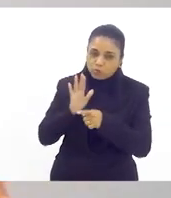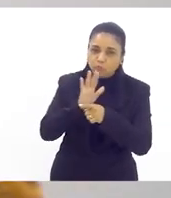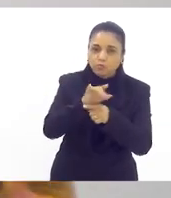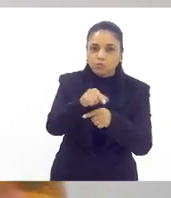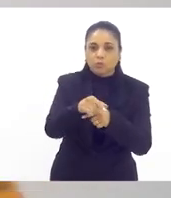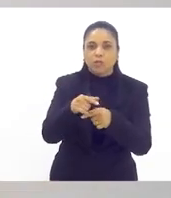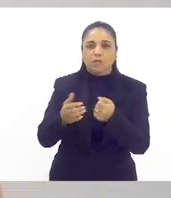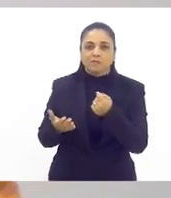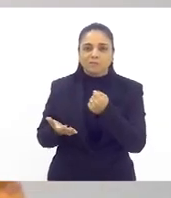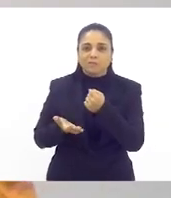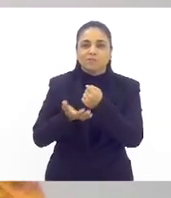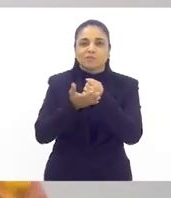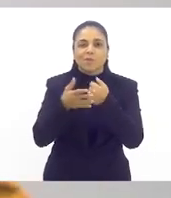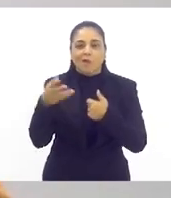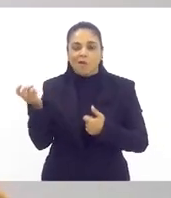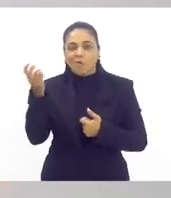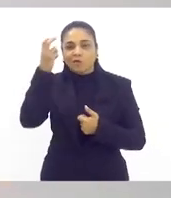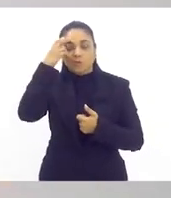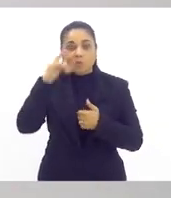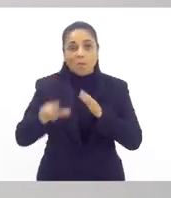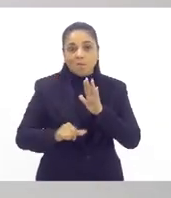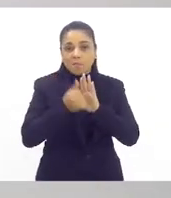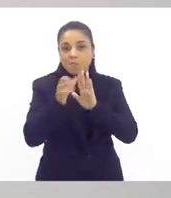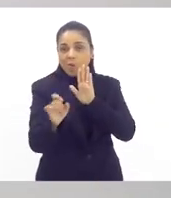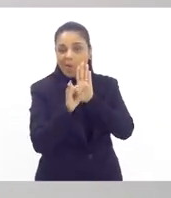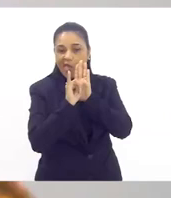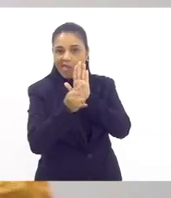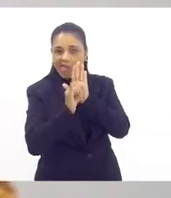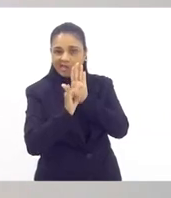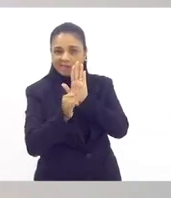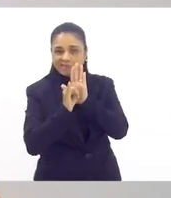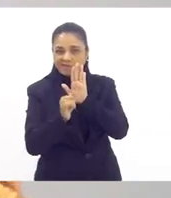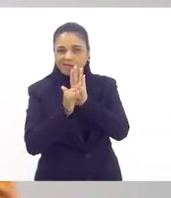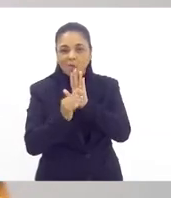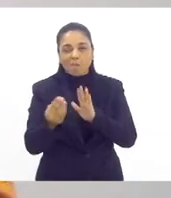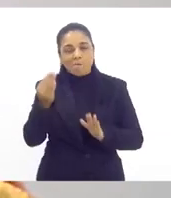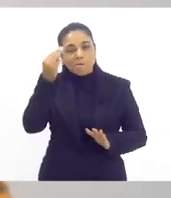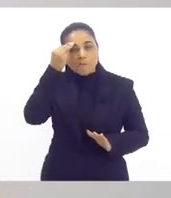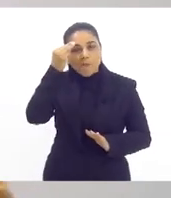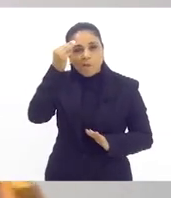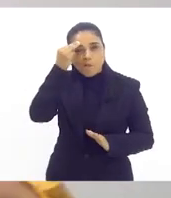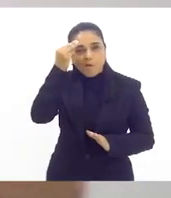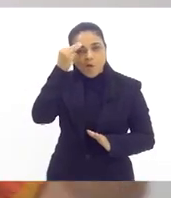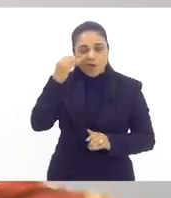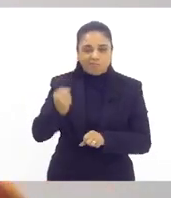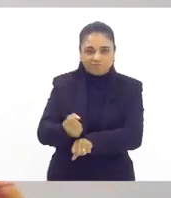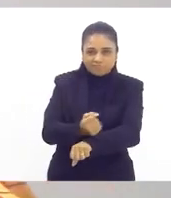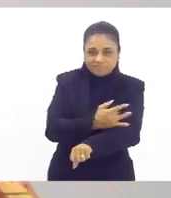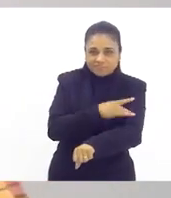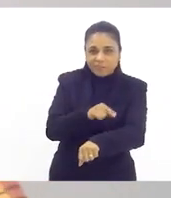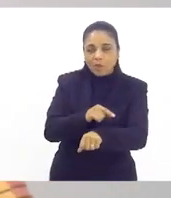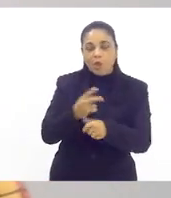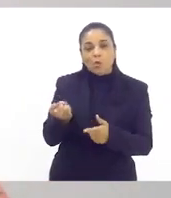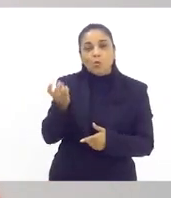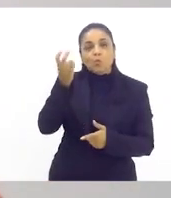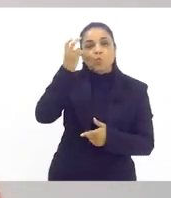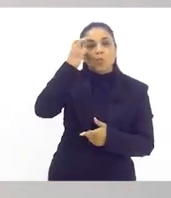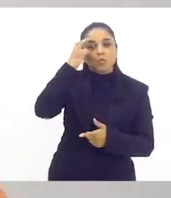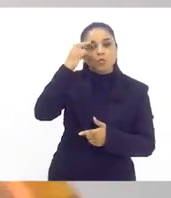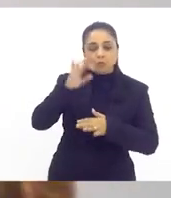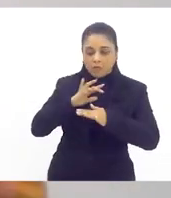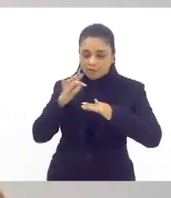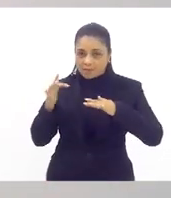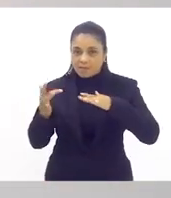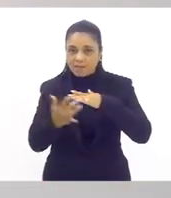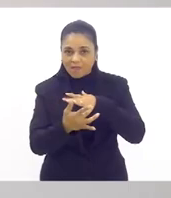a cultura através do nosso primeiro edital que é um edital que tem uma memória afetiva com muitos fazedores de cultura que é o cultura presente nas redes um